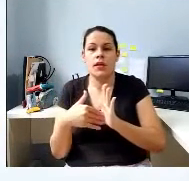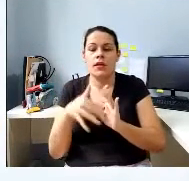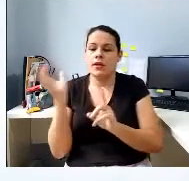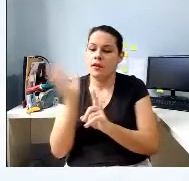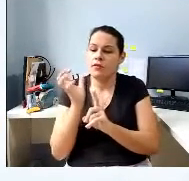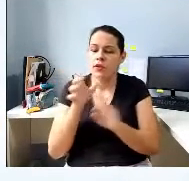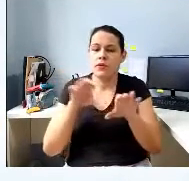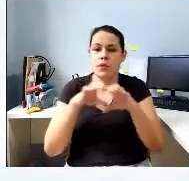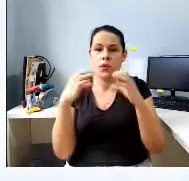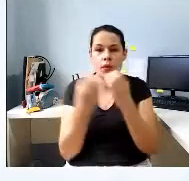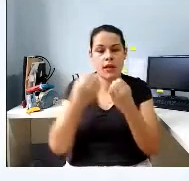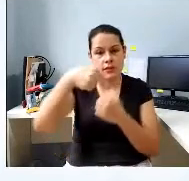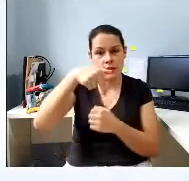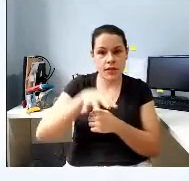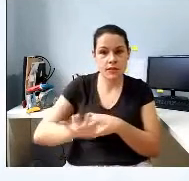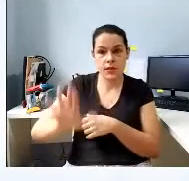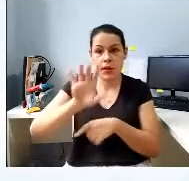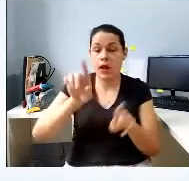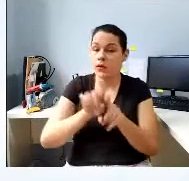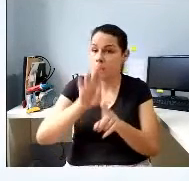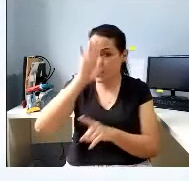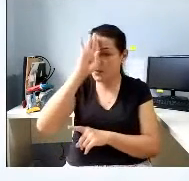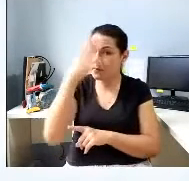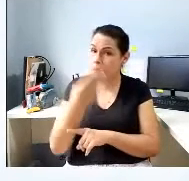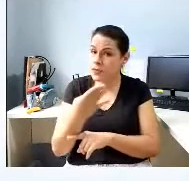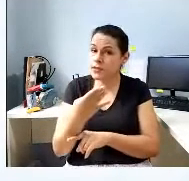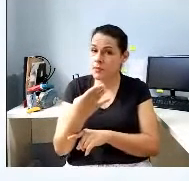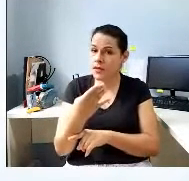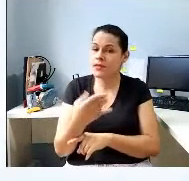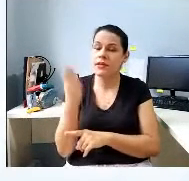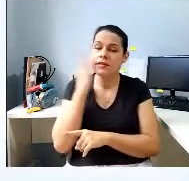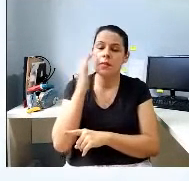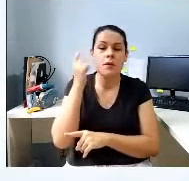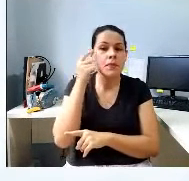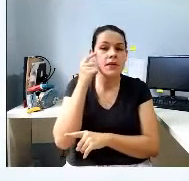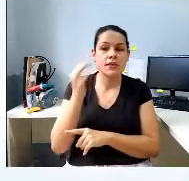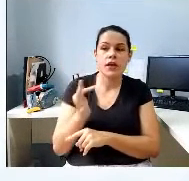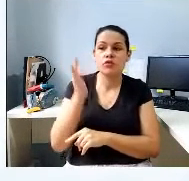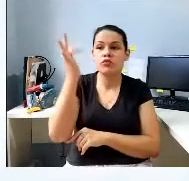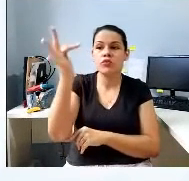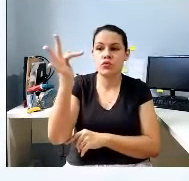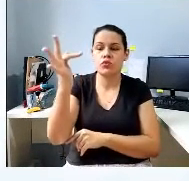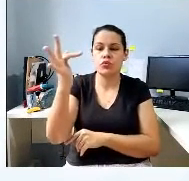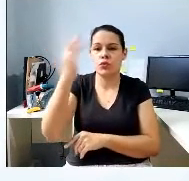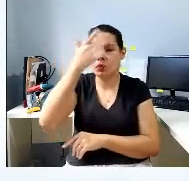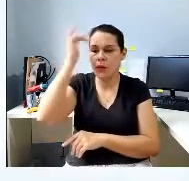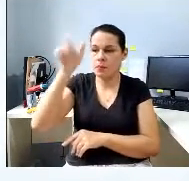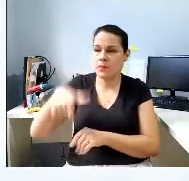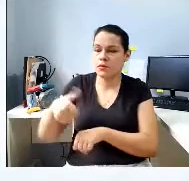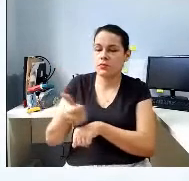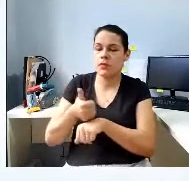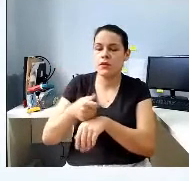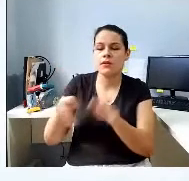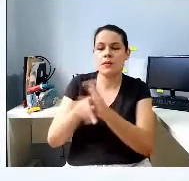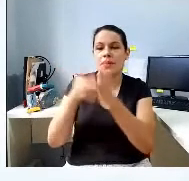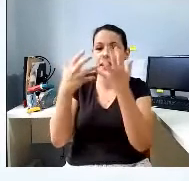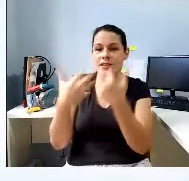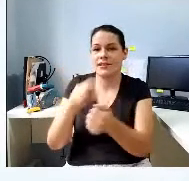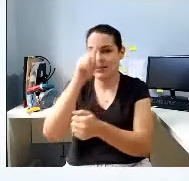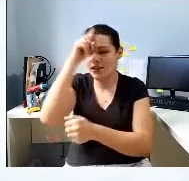e, principalmente, a gente costurar aí o nosso caminho para 2022 com um candidato que assuma as bandeiras dos trabalhadores. Acho que é